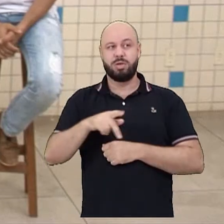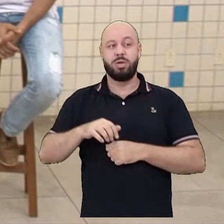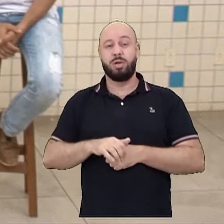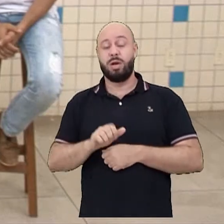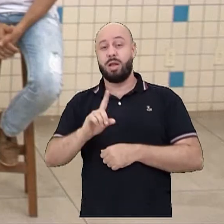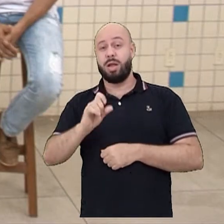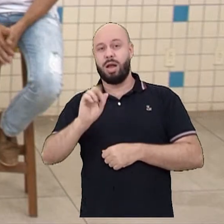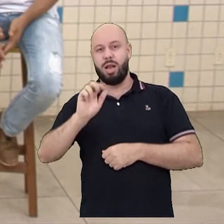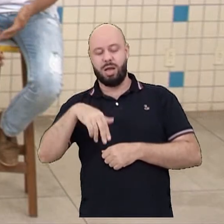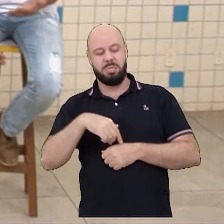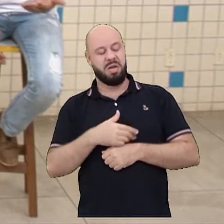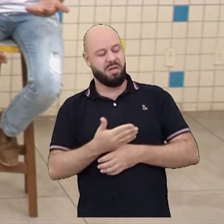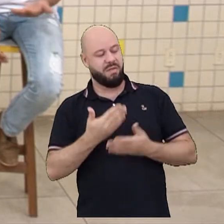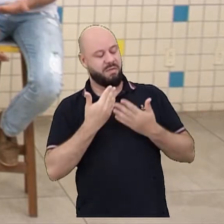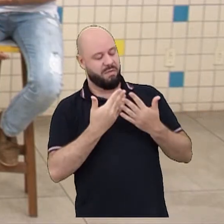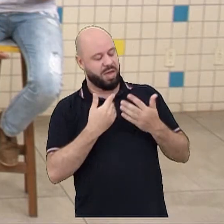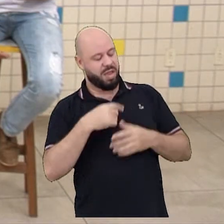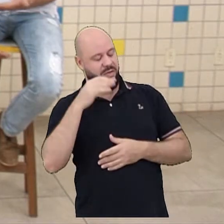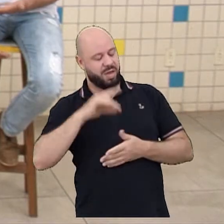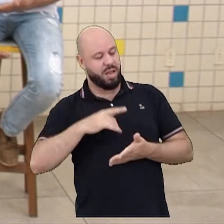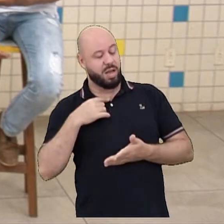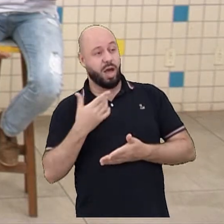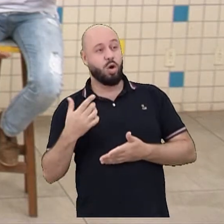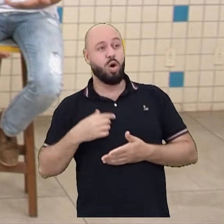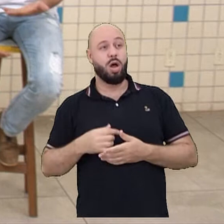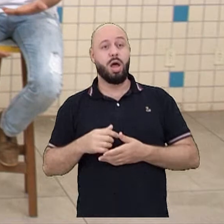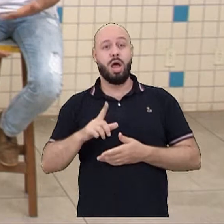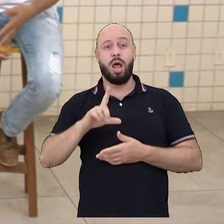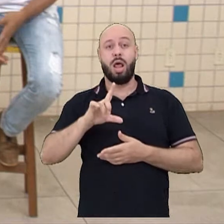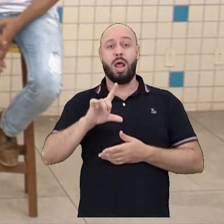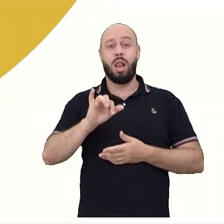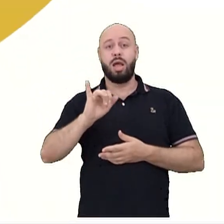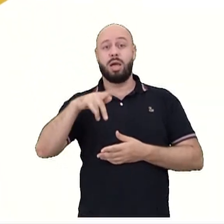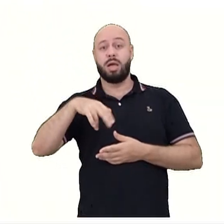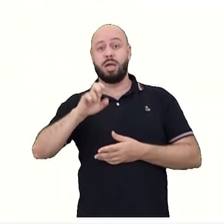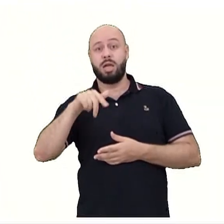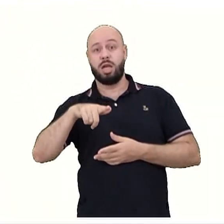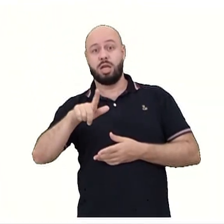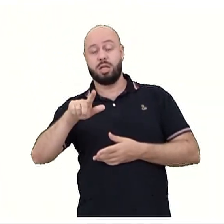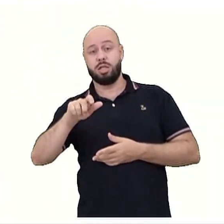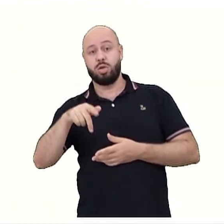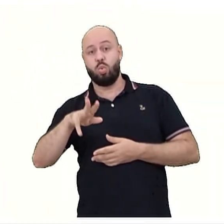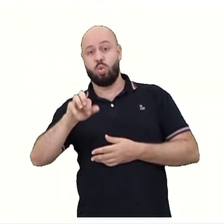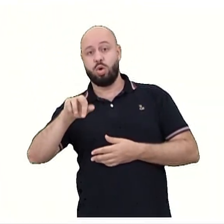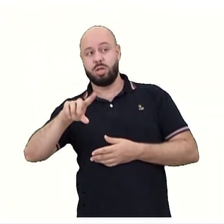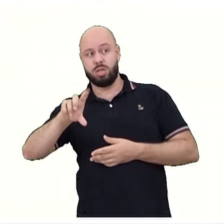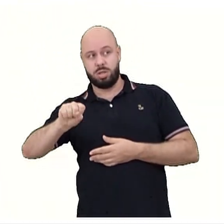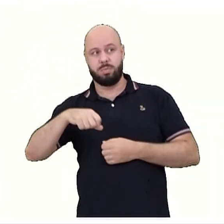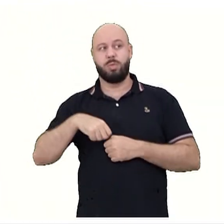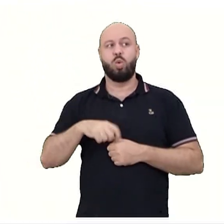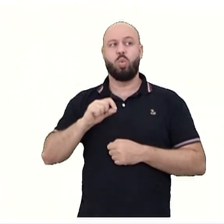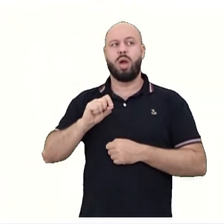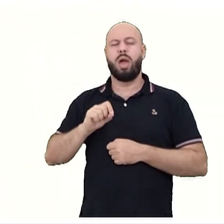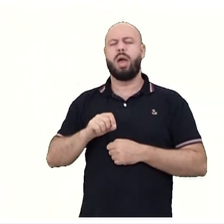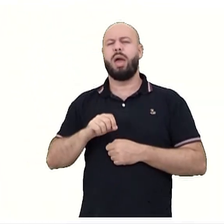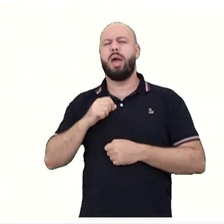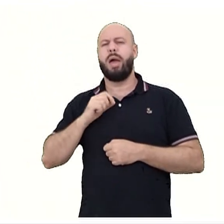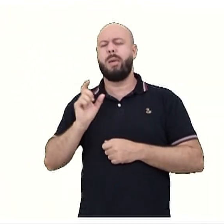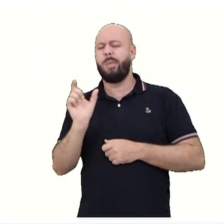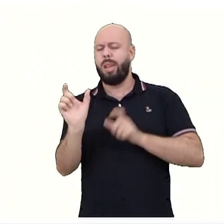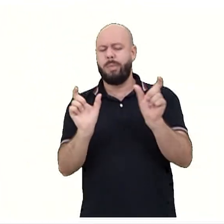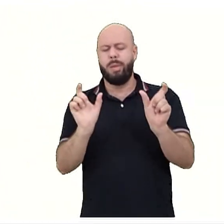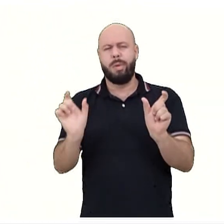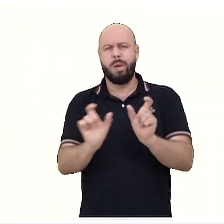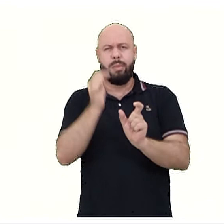Isso, exatamente. Nós vamos falar sobre as linking words, né? Que são palavras que vão linkar as